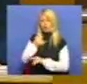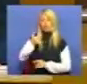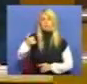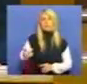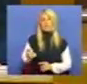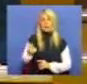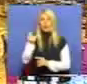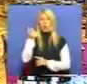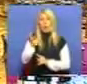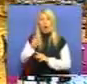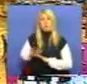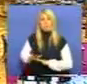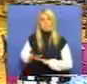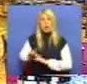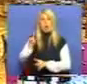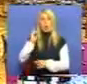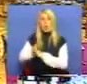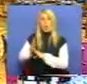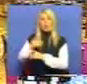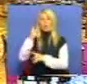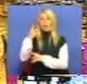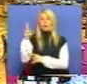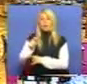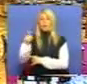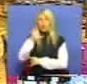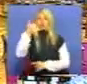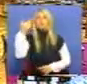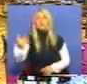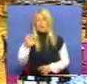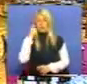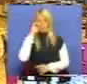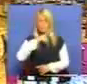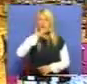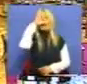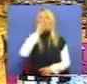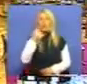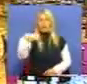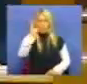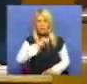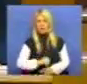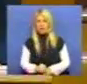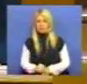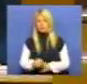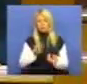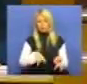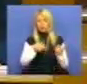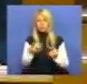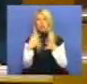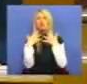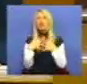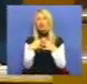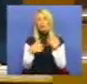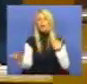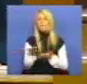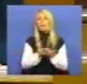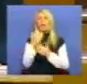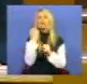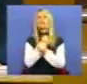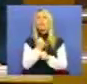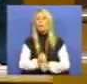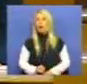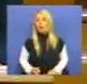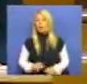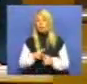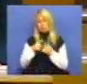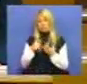quase estagnou no último trimestre de 2007. Para quem governa, o Partido Socialista. Altera-se a estrutura do mercado de trabalho. O